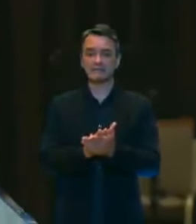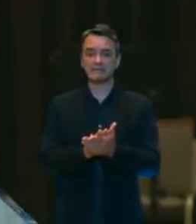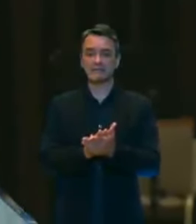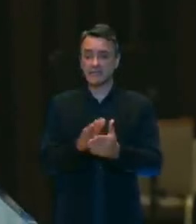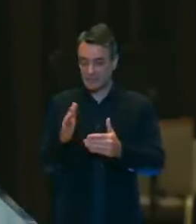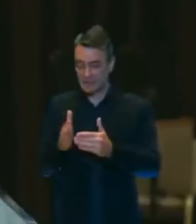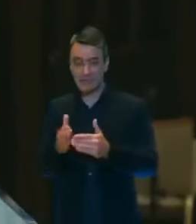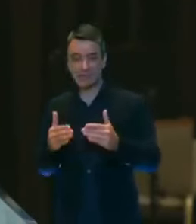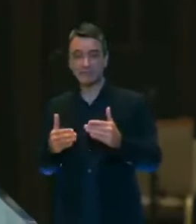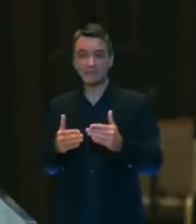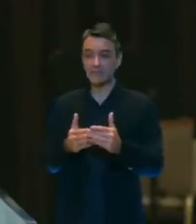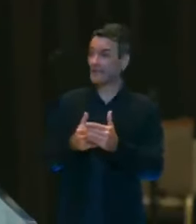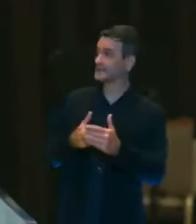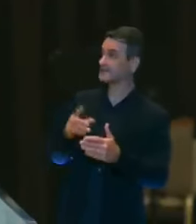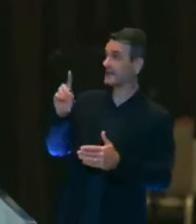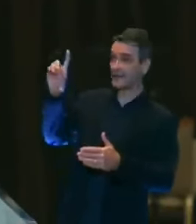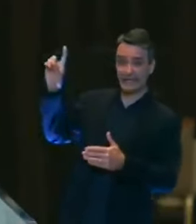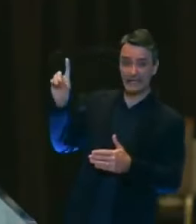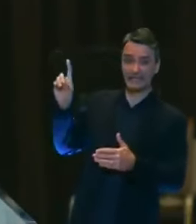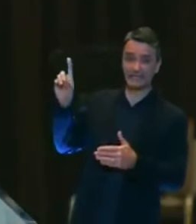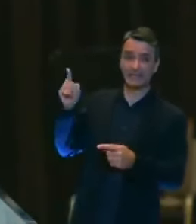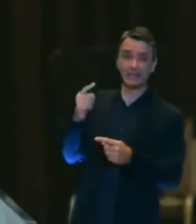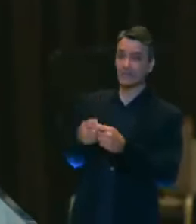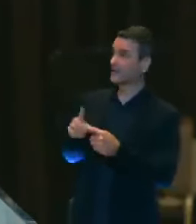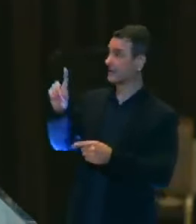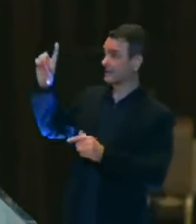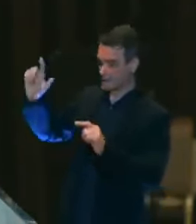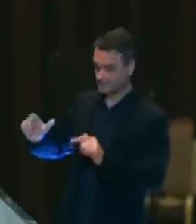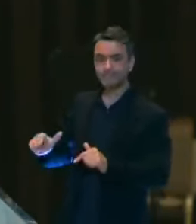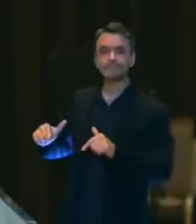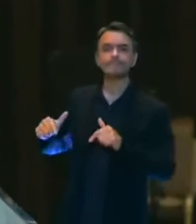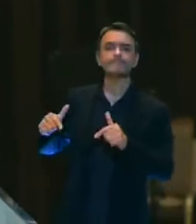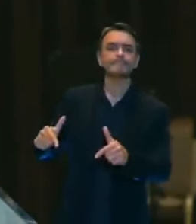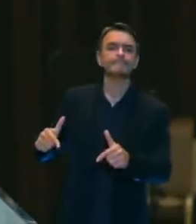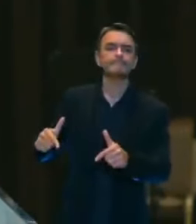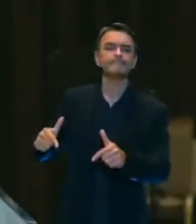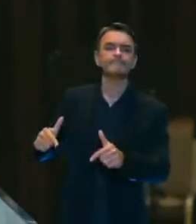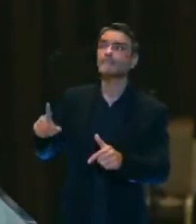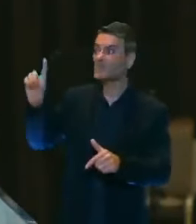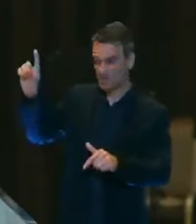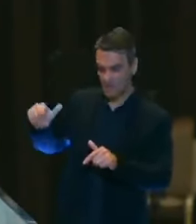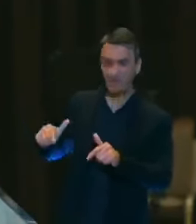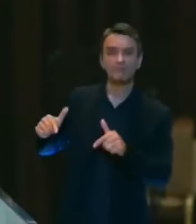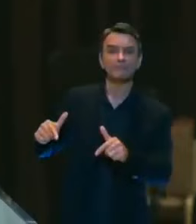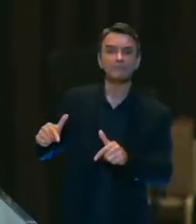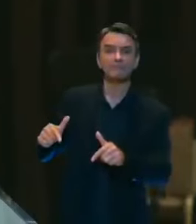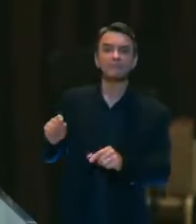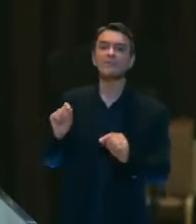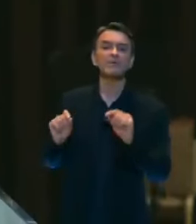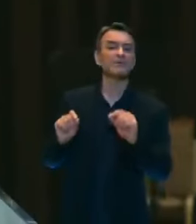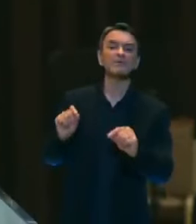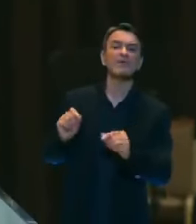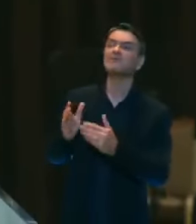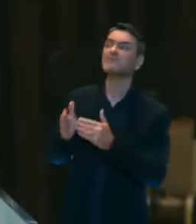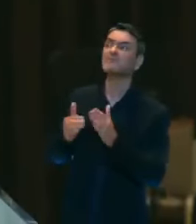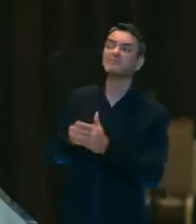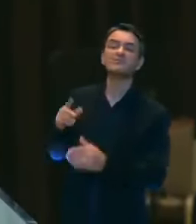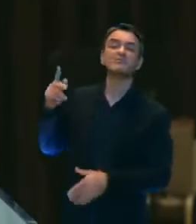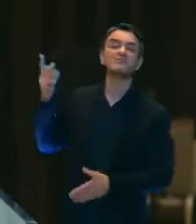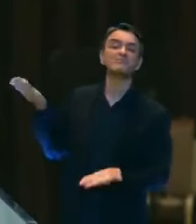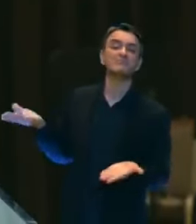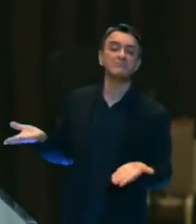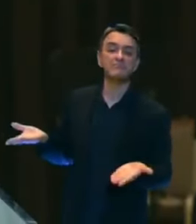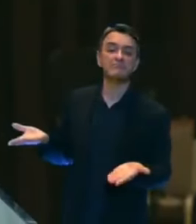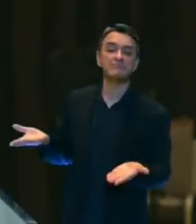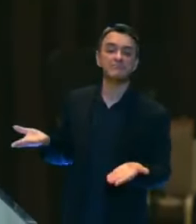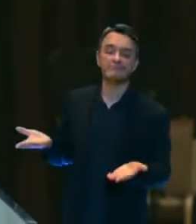tentar impedir Deus. Agindo eu, quem me impedirá? Mas a